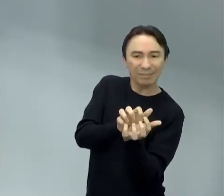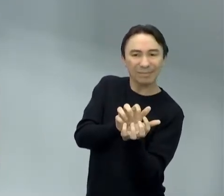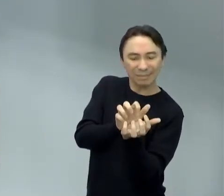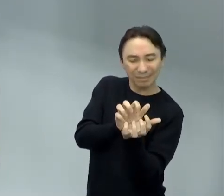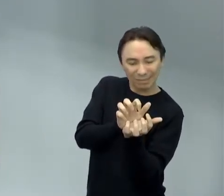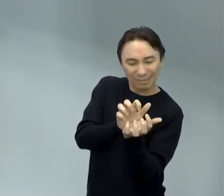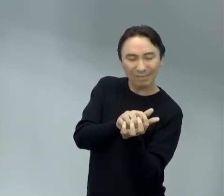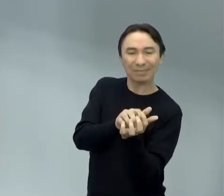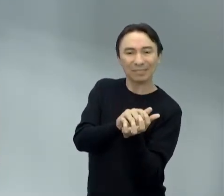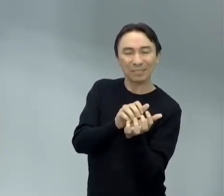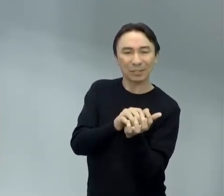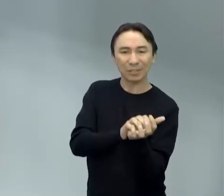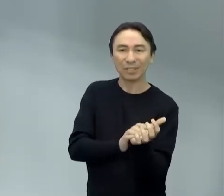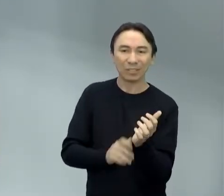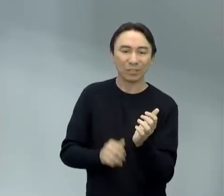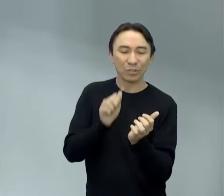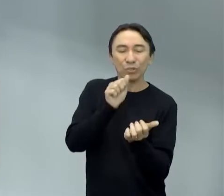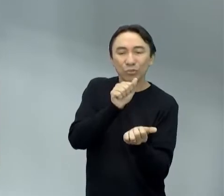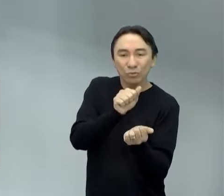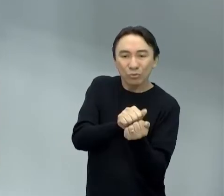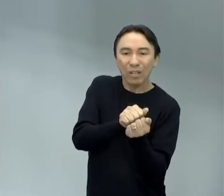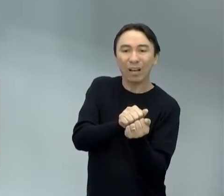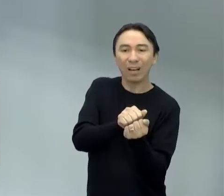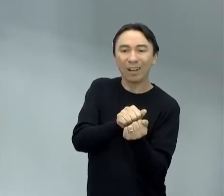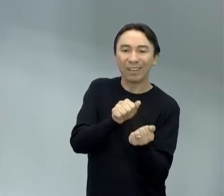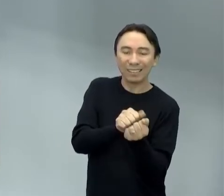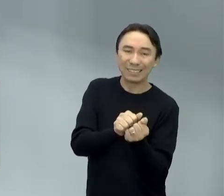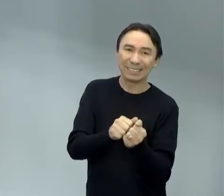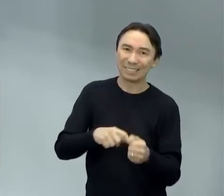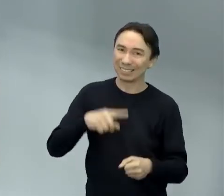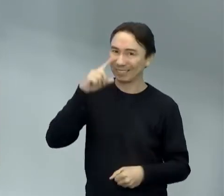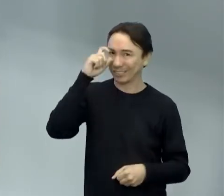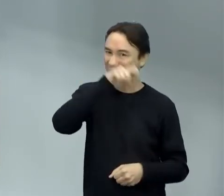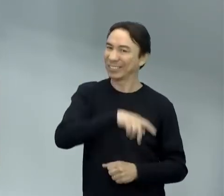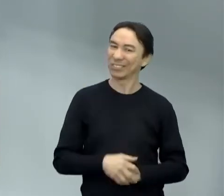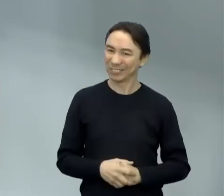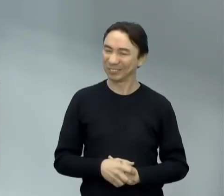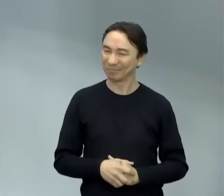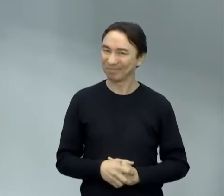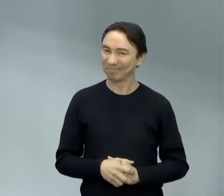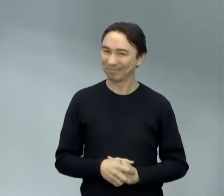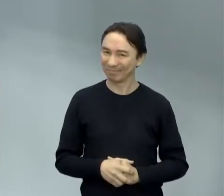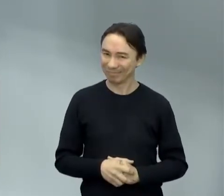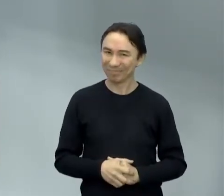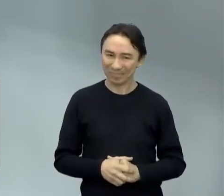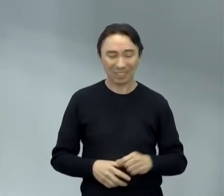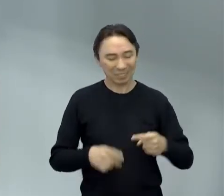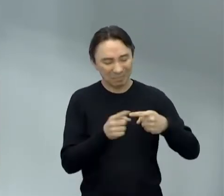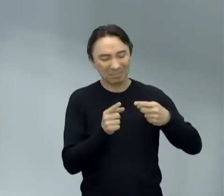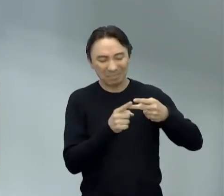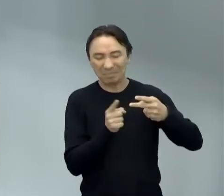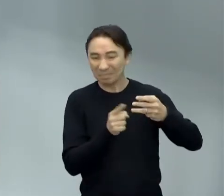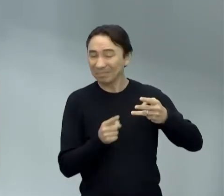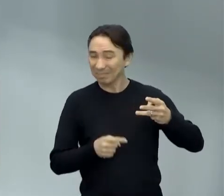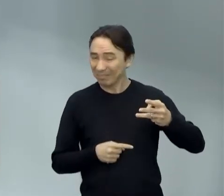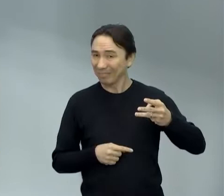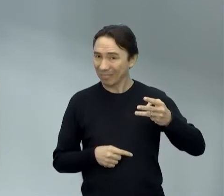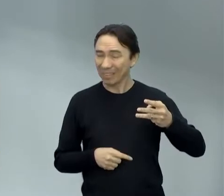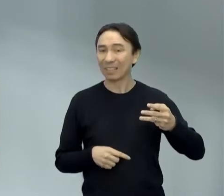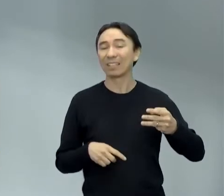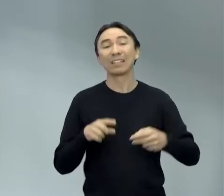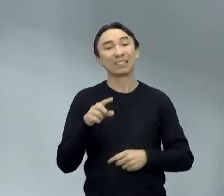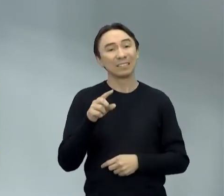na junção dos lábios para fechar a boca. Isso, então, né, todas essas características aí do